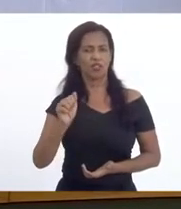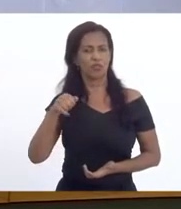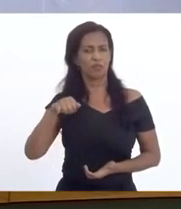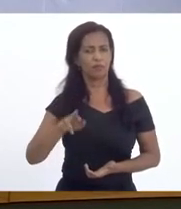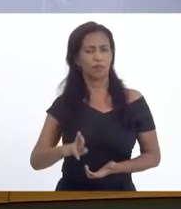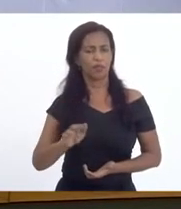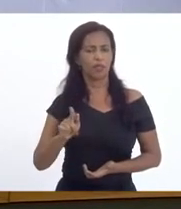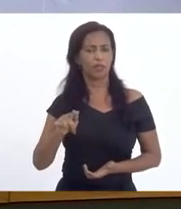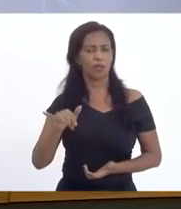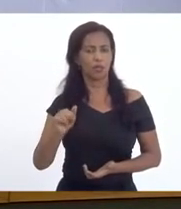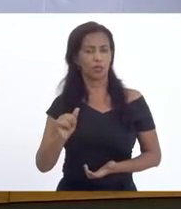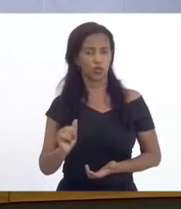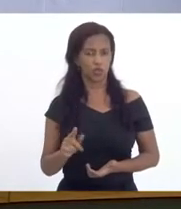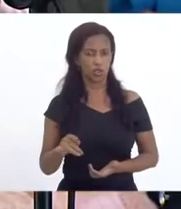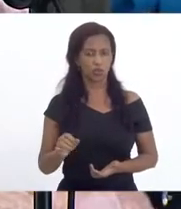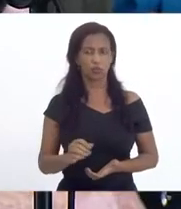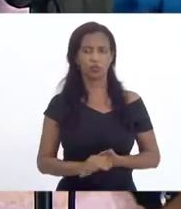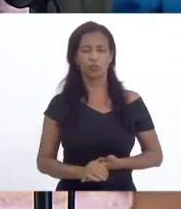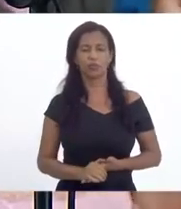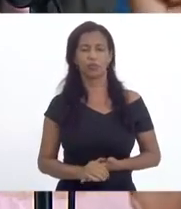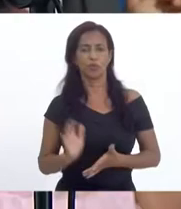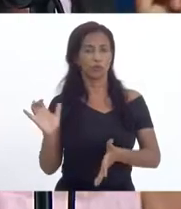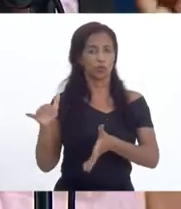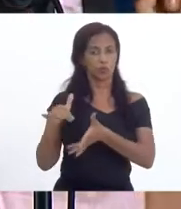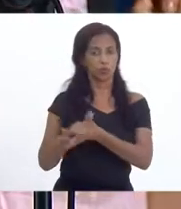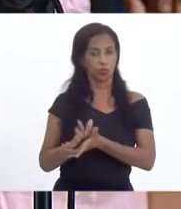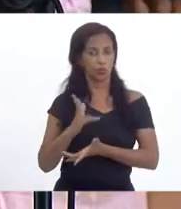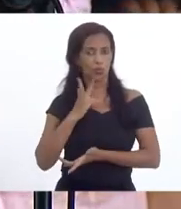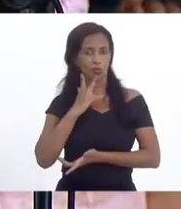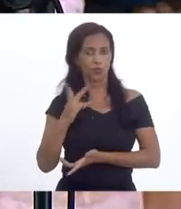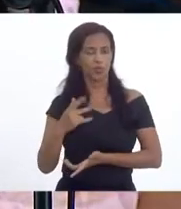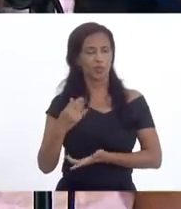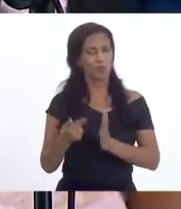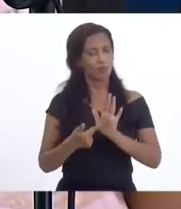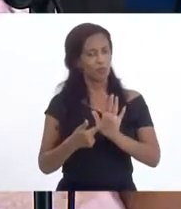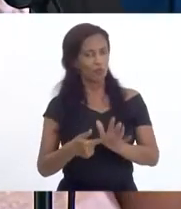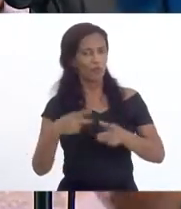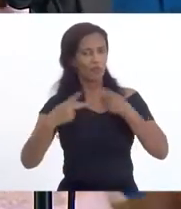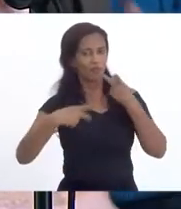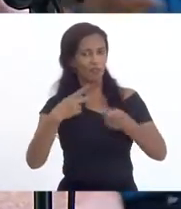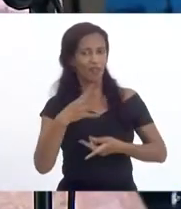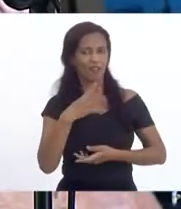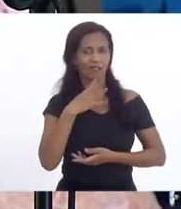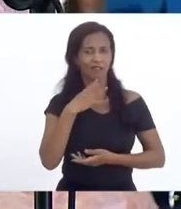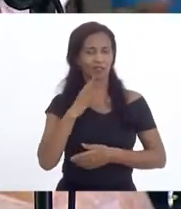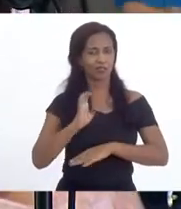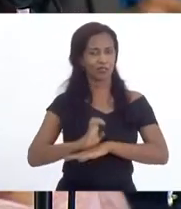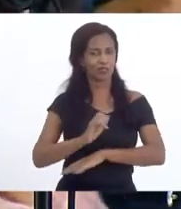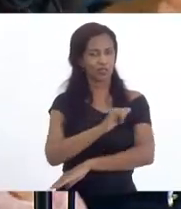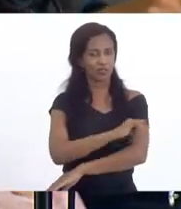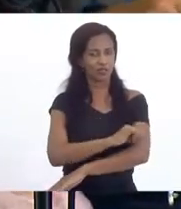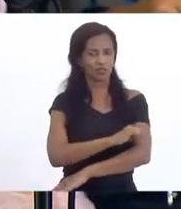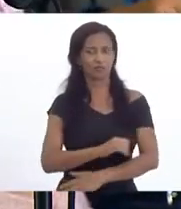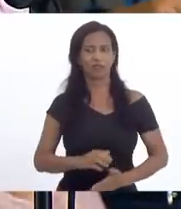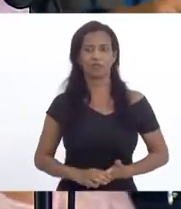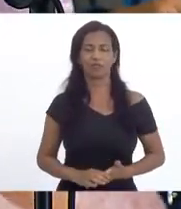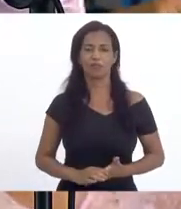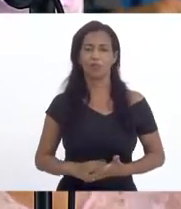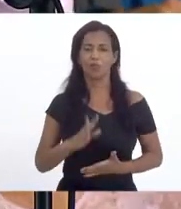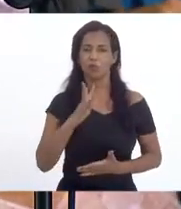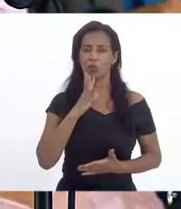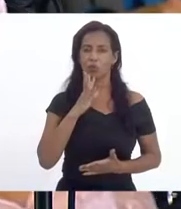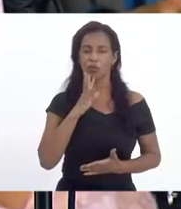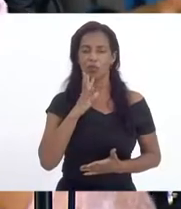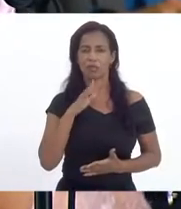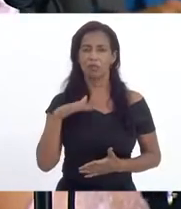sua esposa Tassiana. Você, na sua fala, mostrou conhecimento do estado do Rio de Janeiro, conhecimento